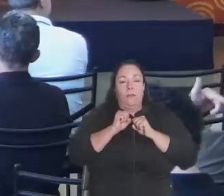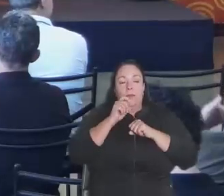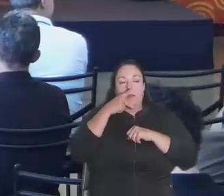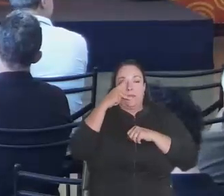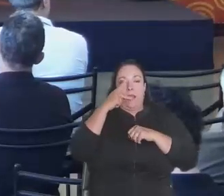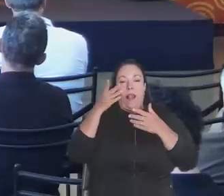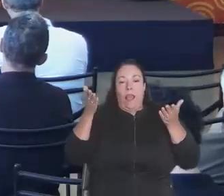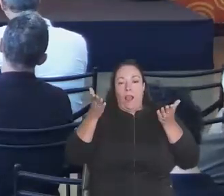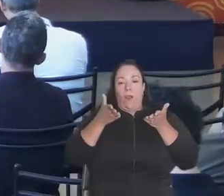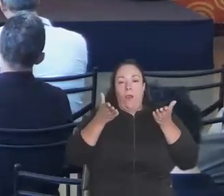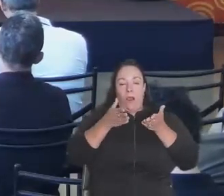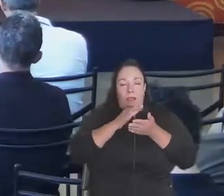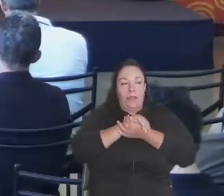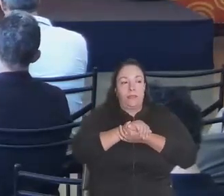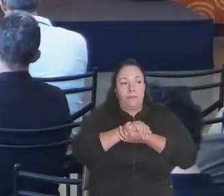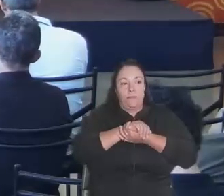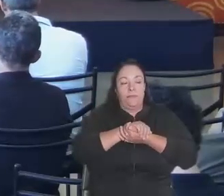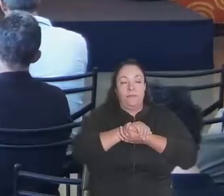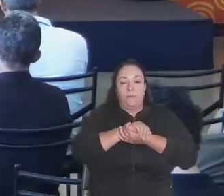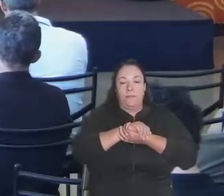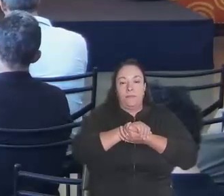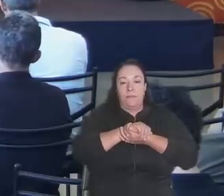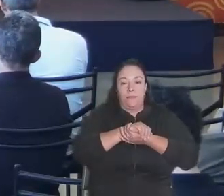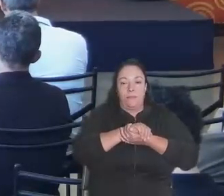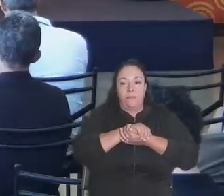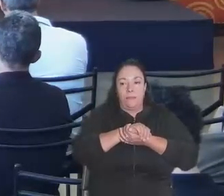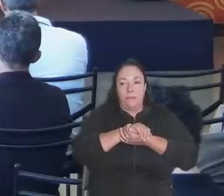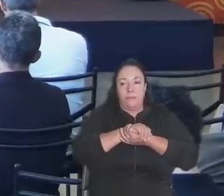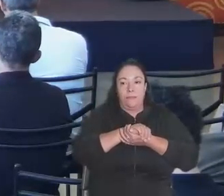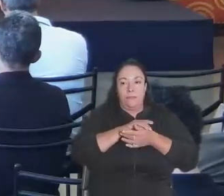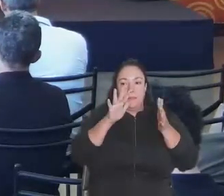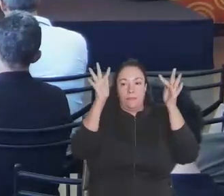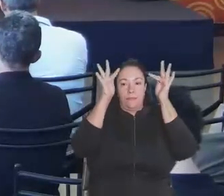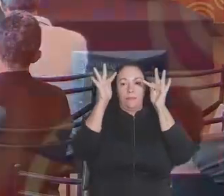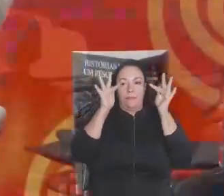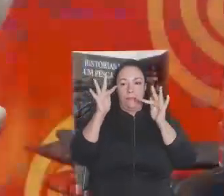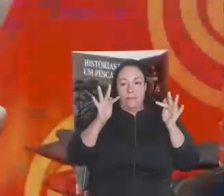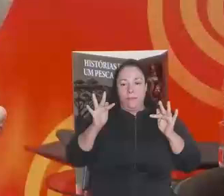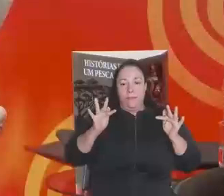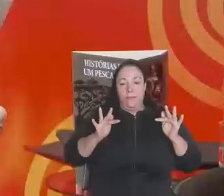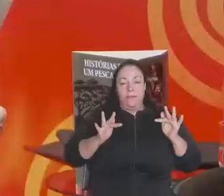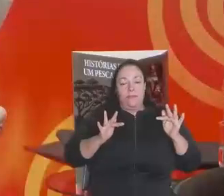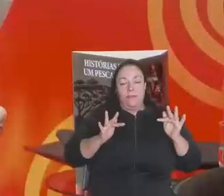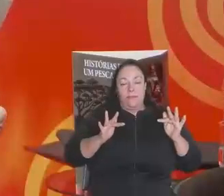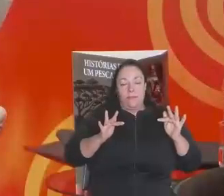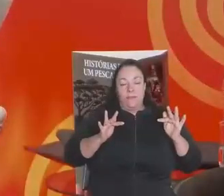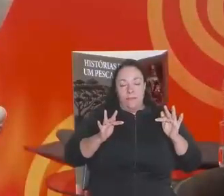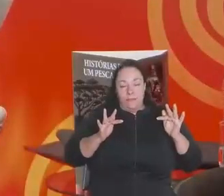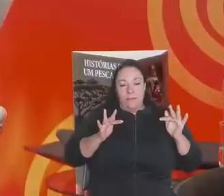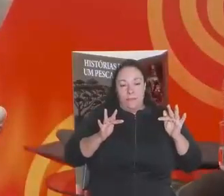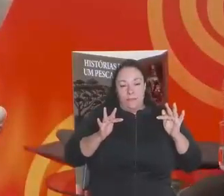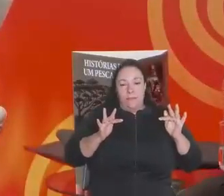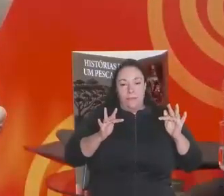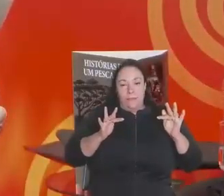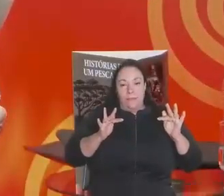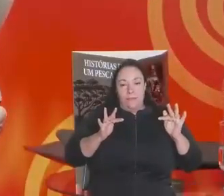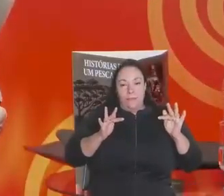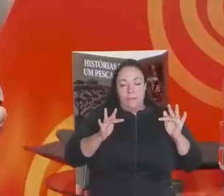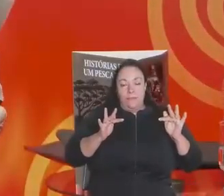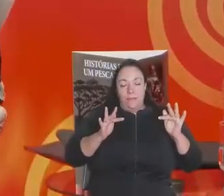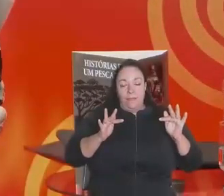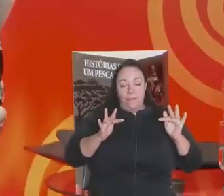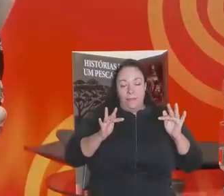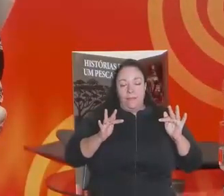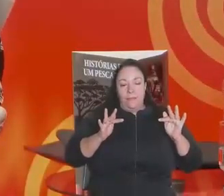agora da culminância de felicidade, do grande refúgio, do repouso do guerreiro de